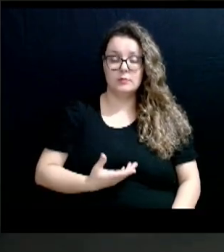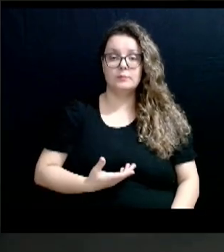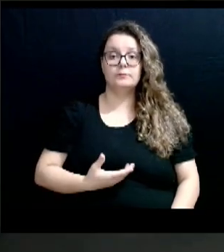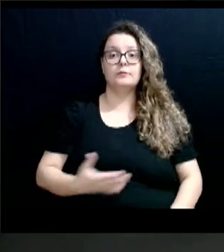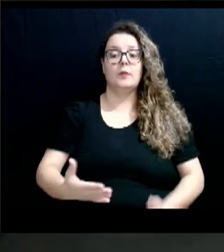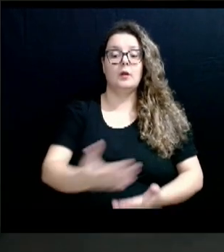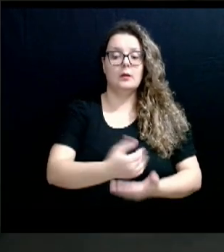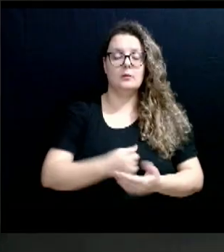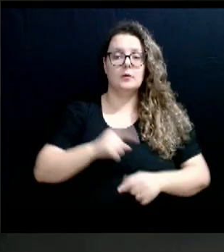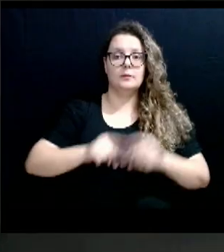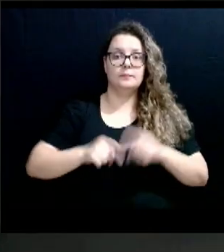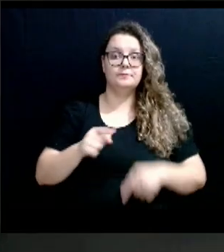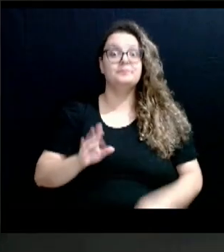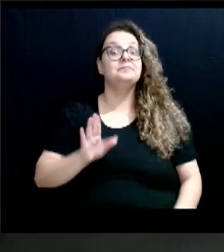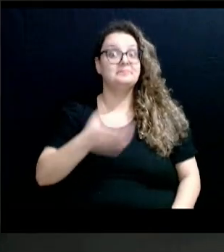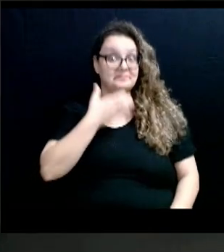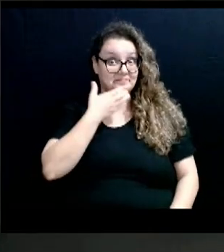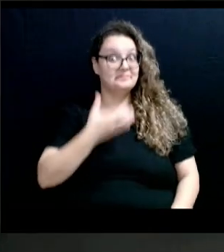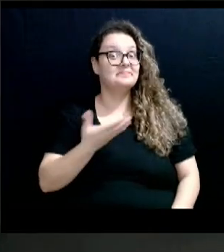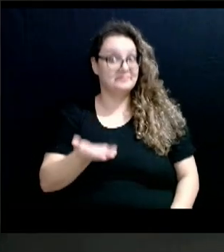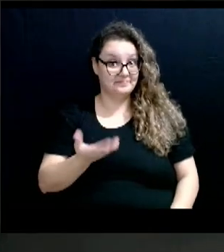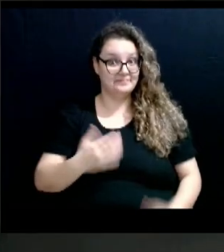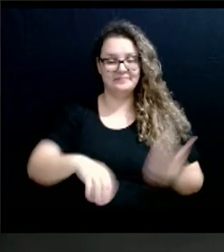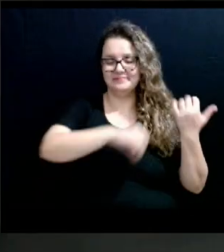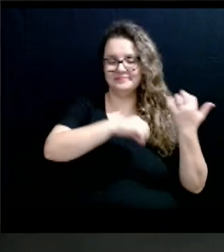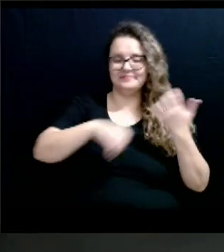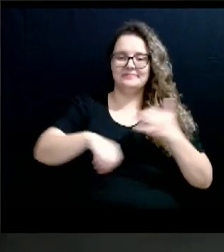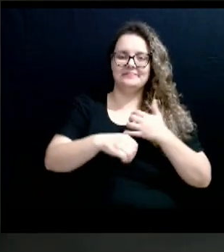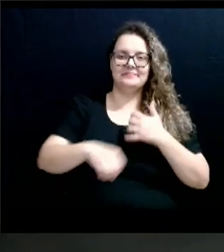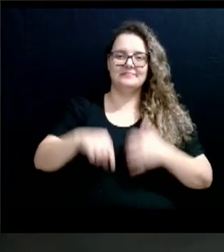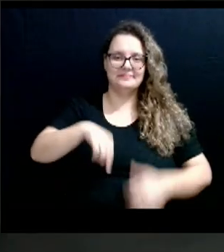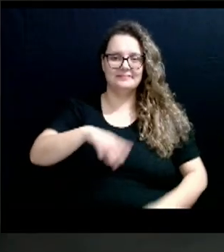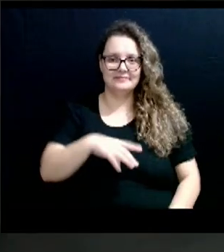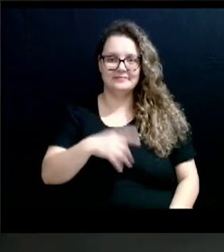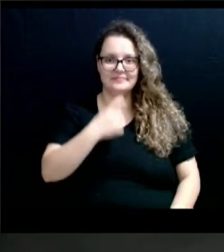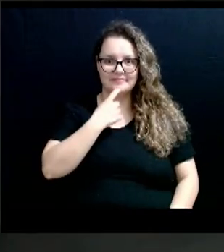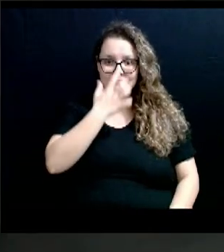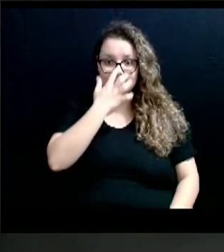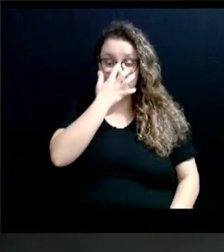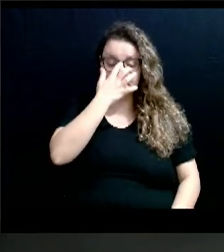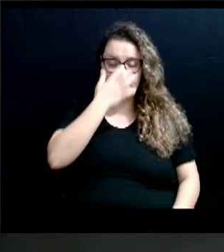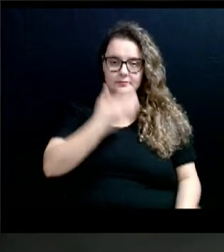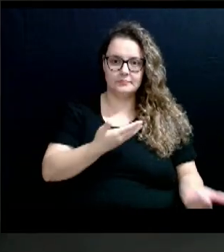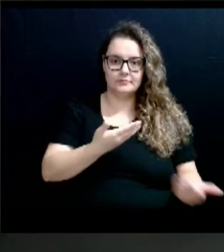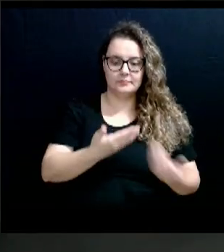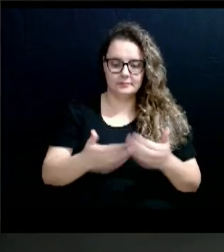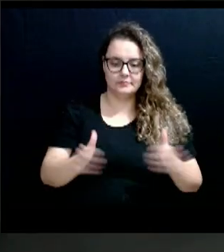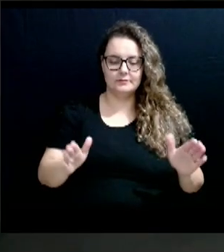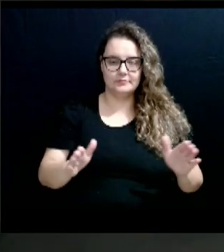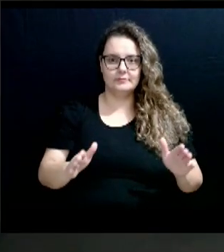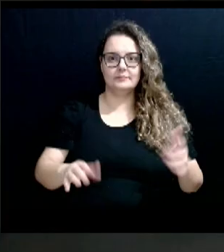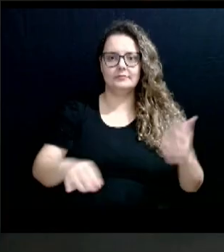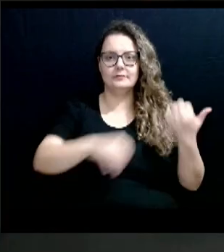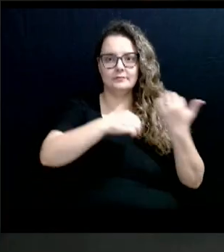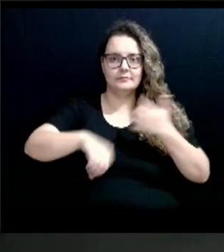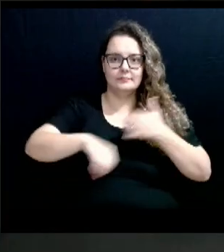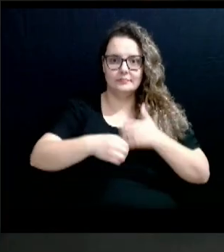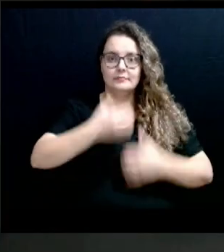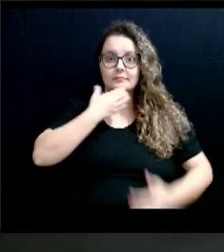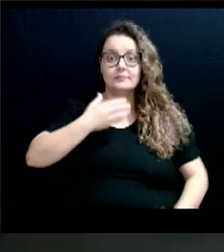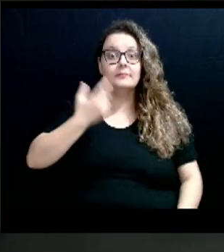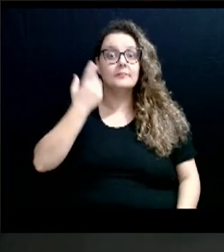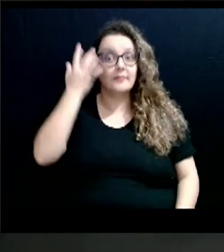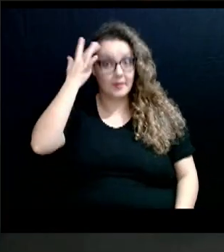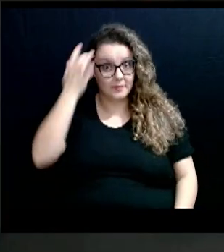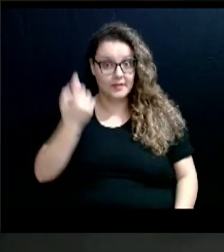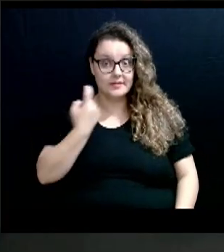é isso mesmo, a Orquestra Sinfônica Municipal aqui de Campinas abre a temporada de Natal amanhã, sexta-feira, a partir das 7h30